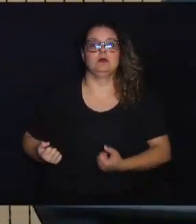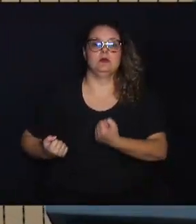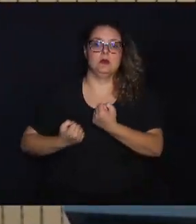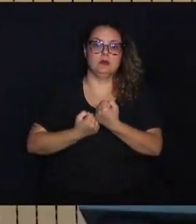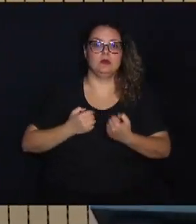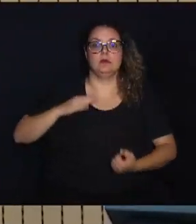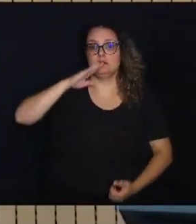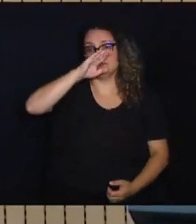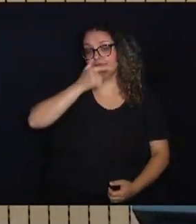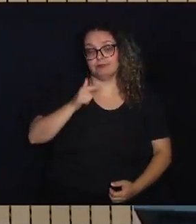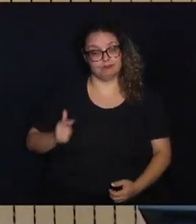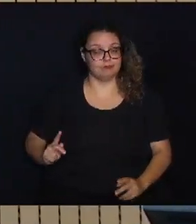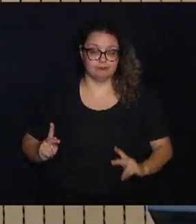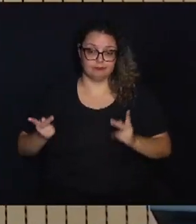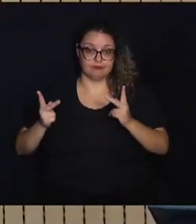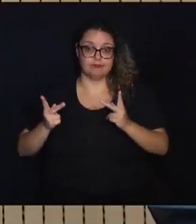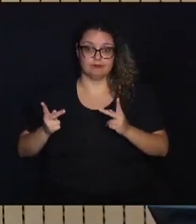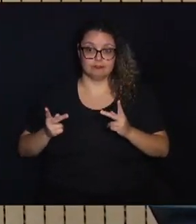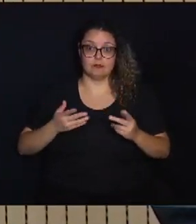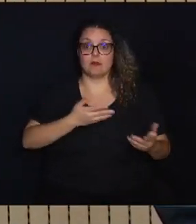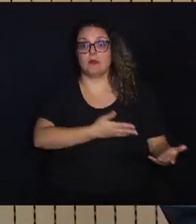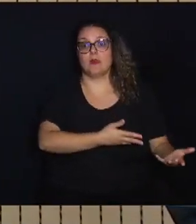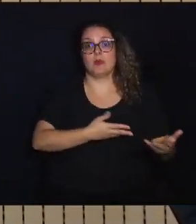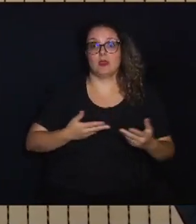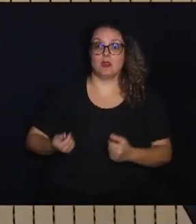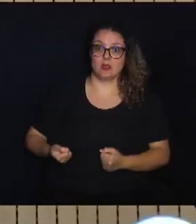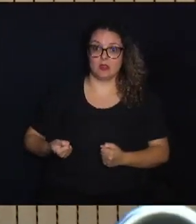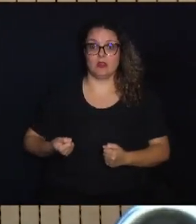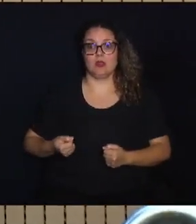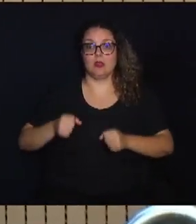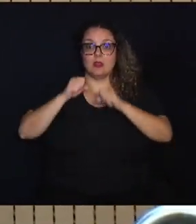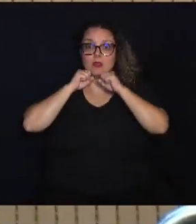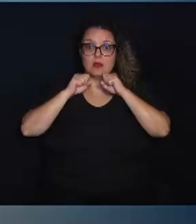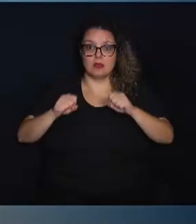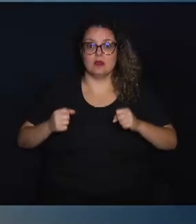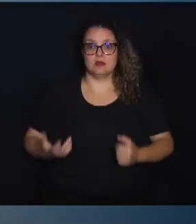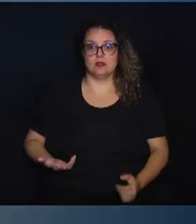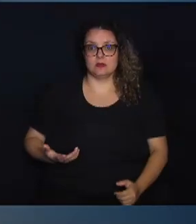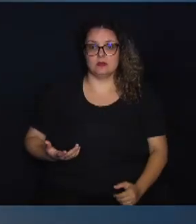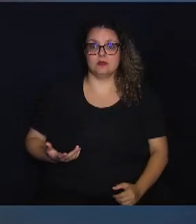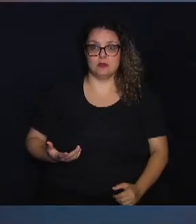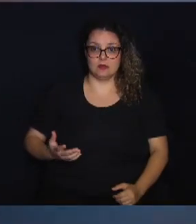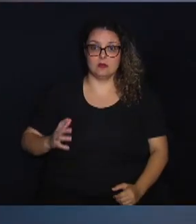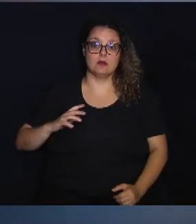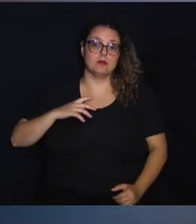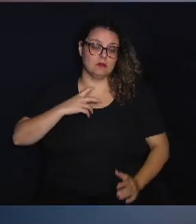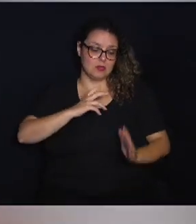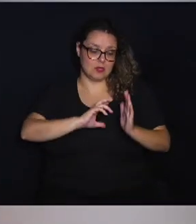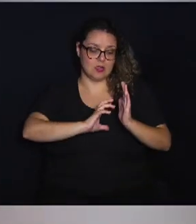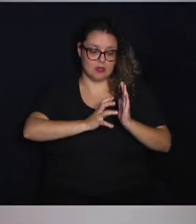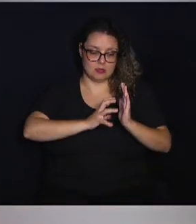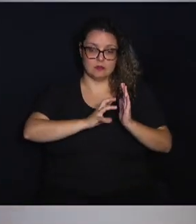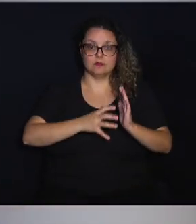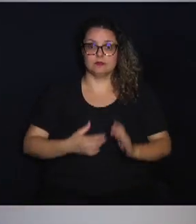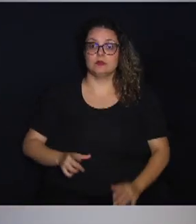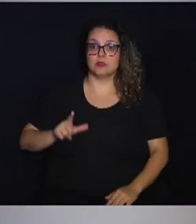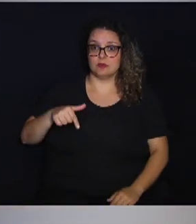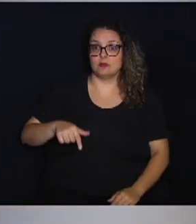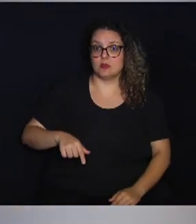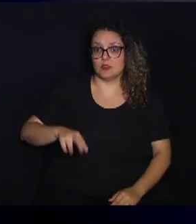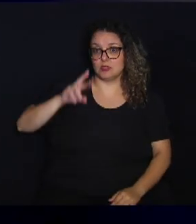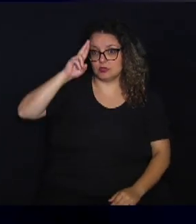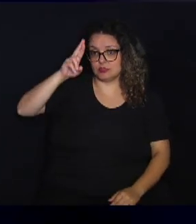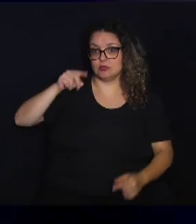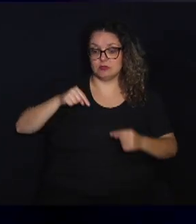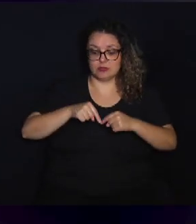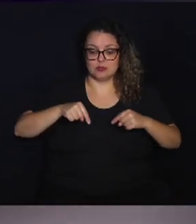obteve êxito, tendo sido convidado a ser assessor parlamentar. Depois, chefe de gabinete do deputado